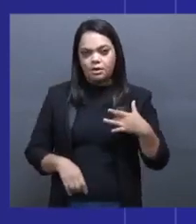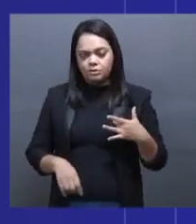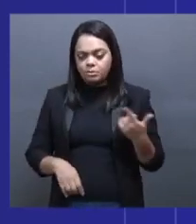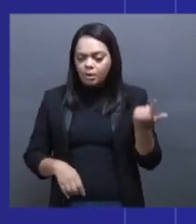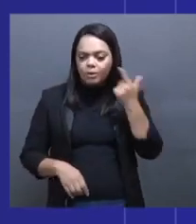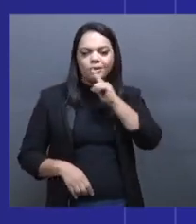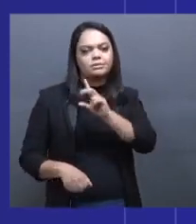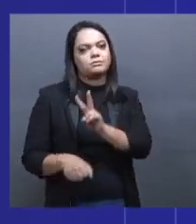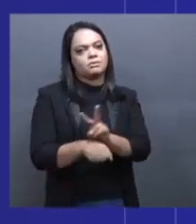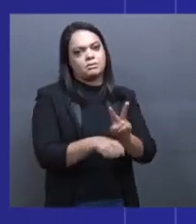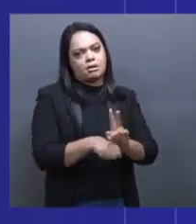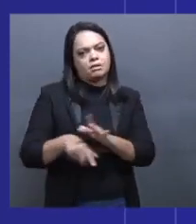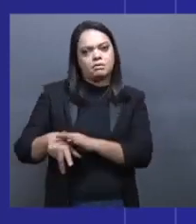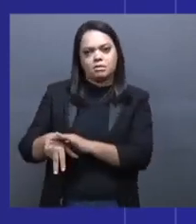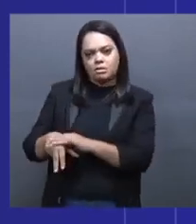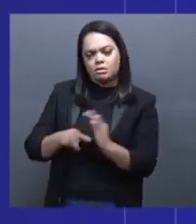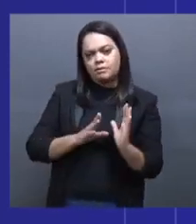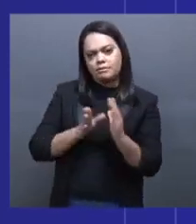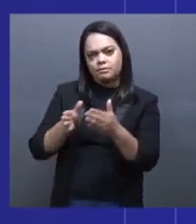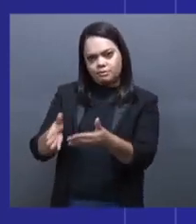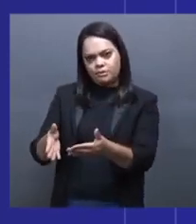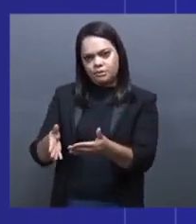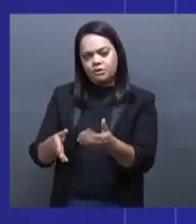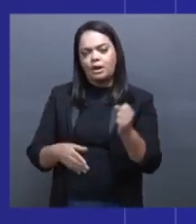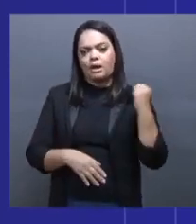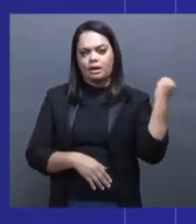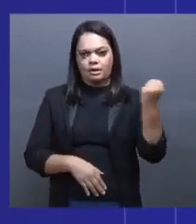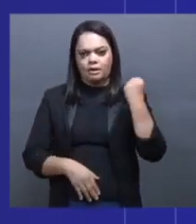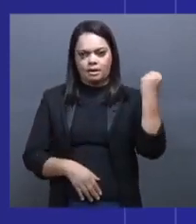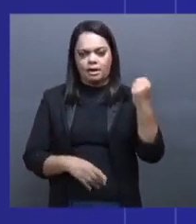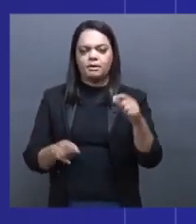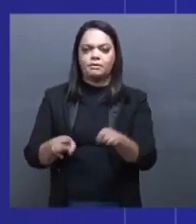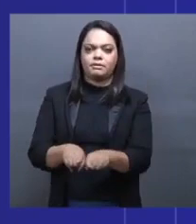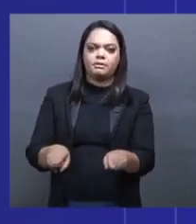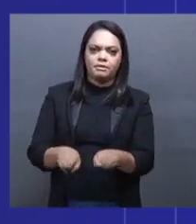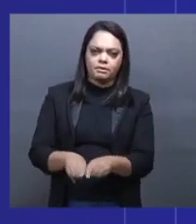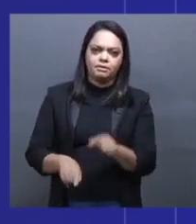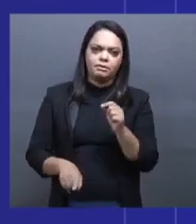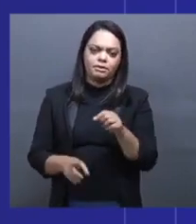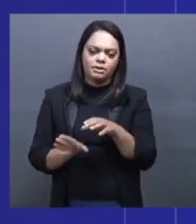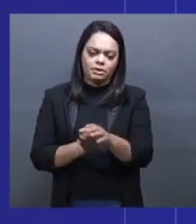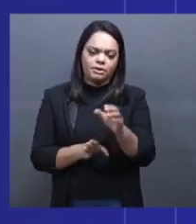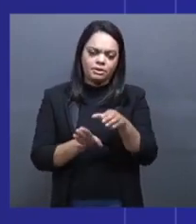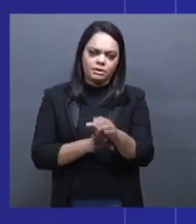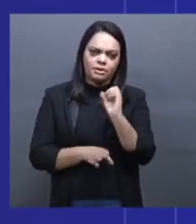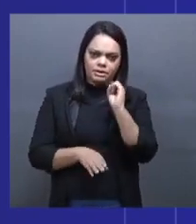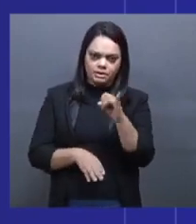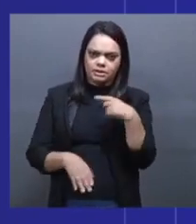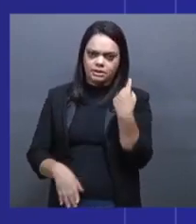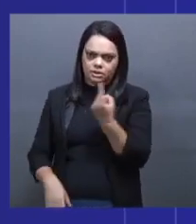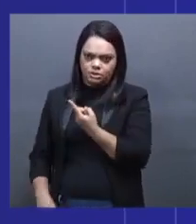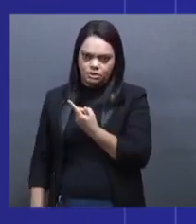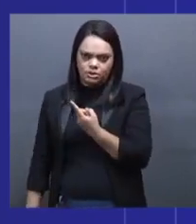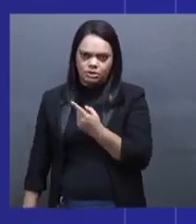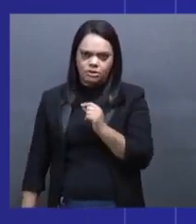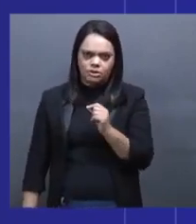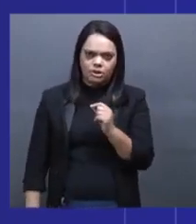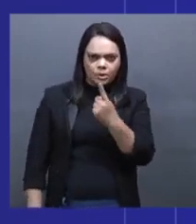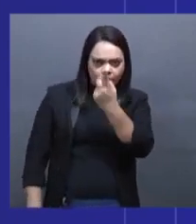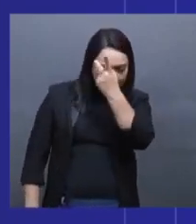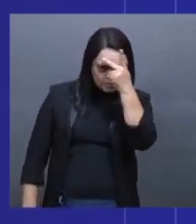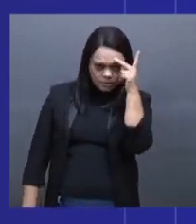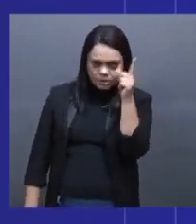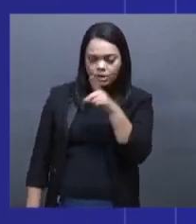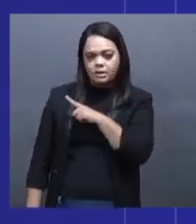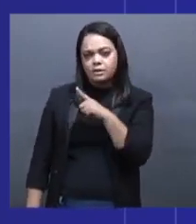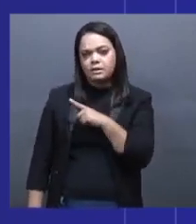cuidar dos pacientes que vão chegar em estado crítico. E também a instrução é que caso uma pessoa